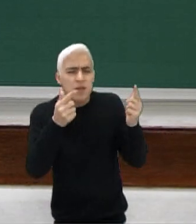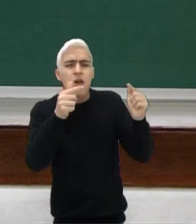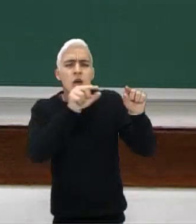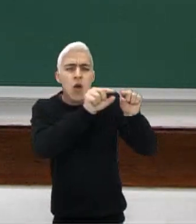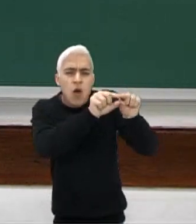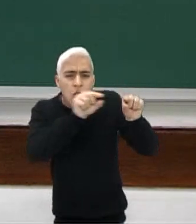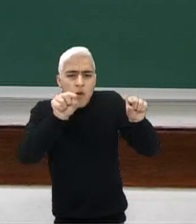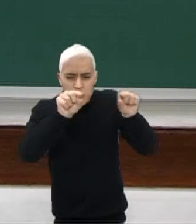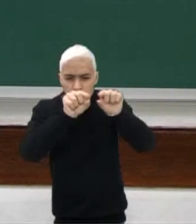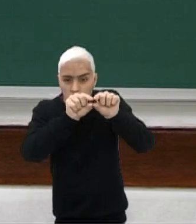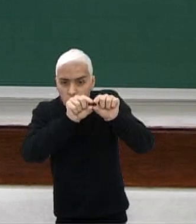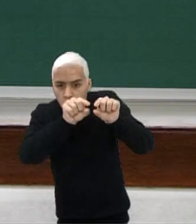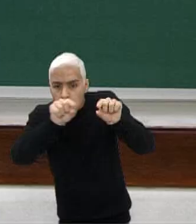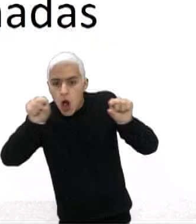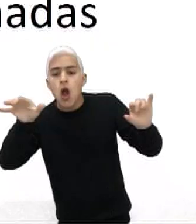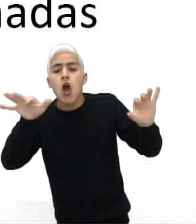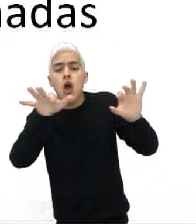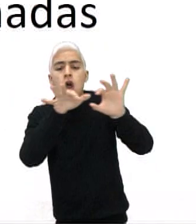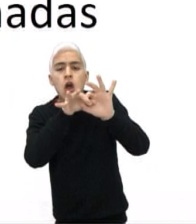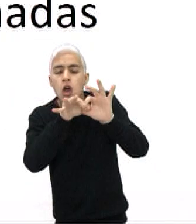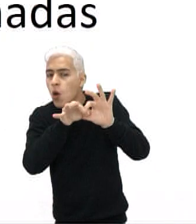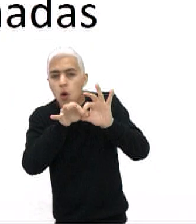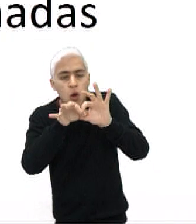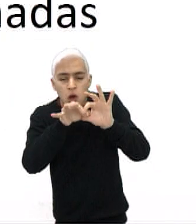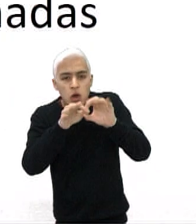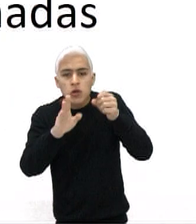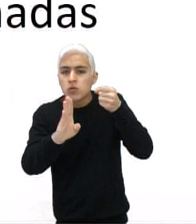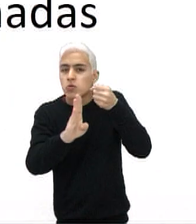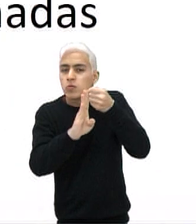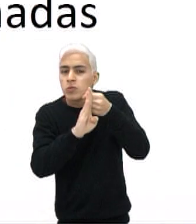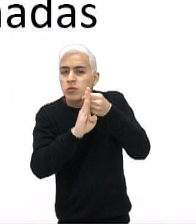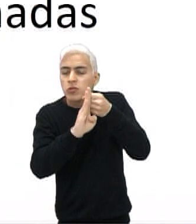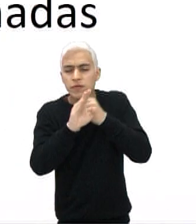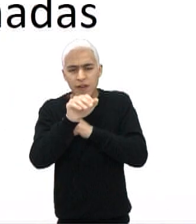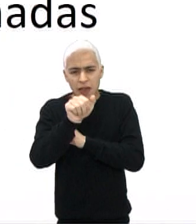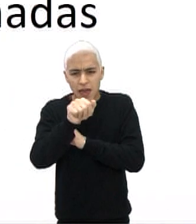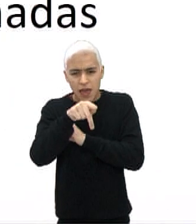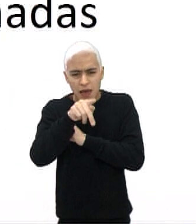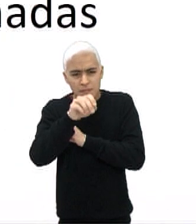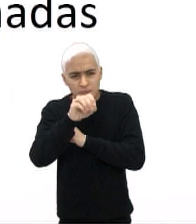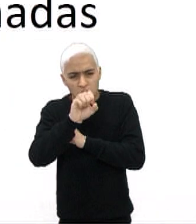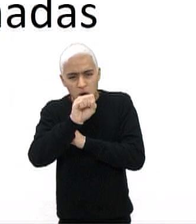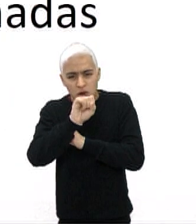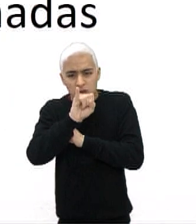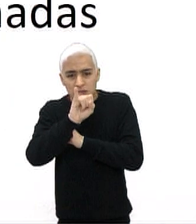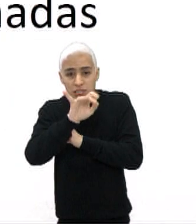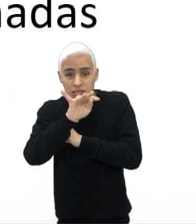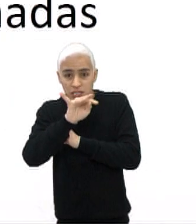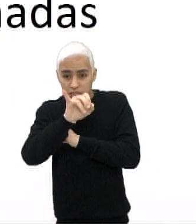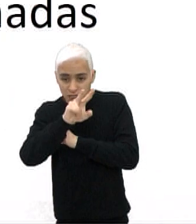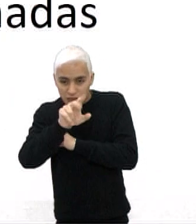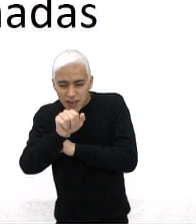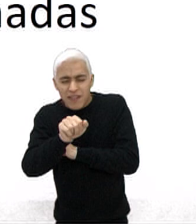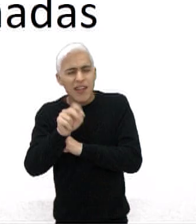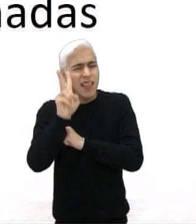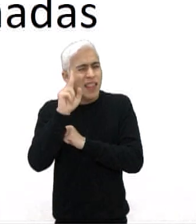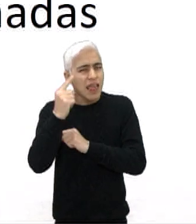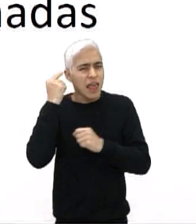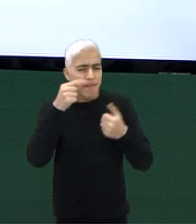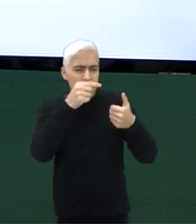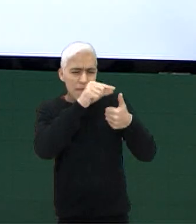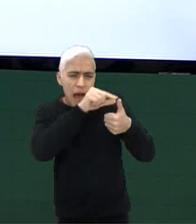subordinada substantiva apositiva. Lembra, nós estamos vendo uma sequência de orações